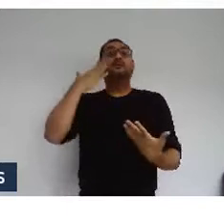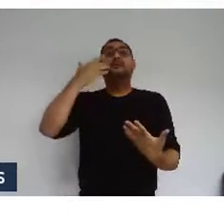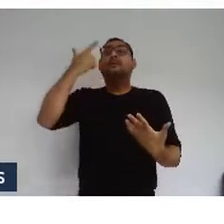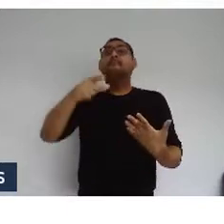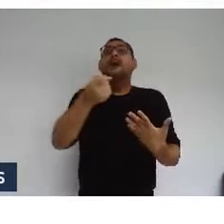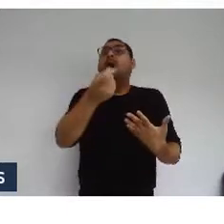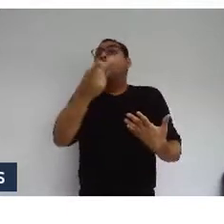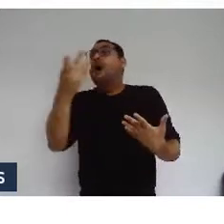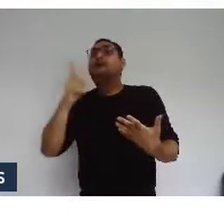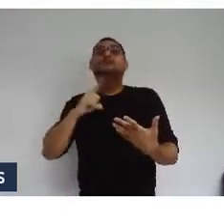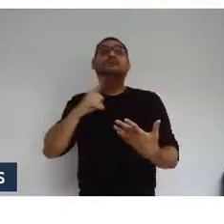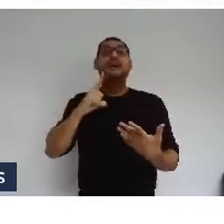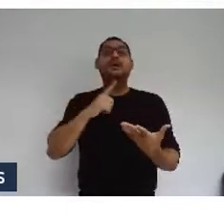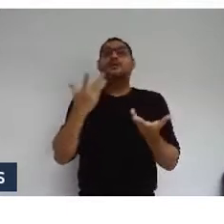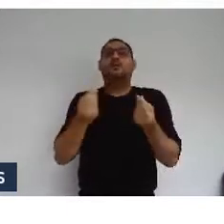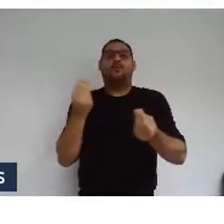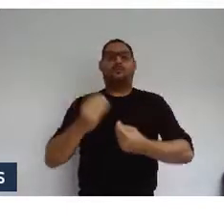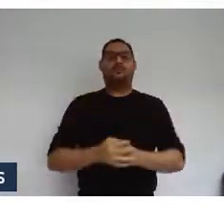fazendo. Então,